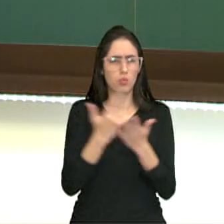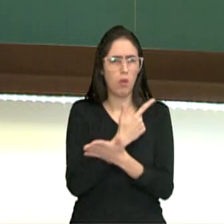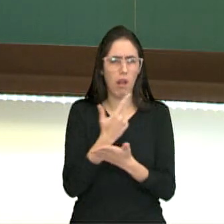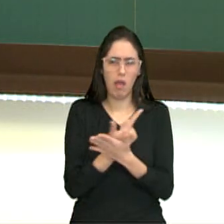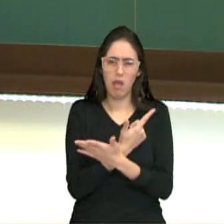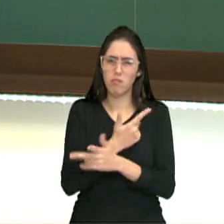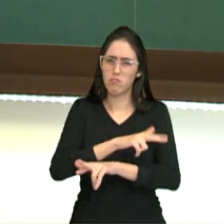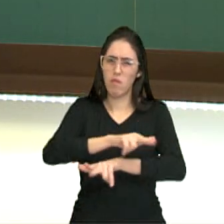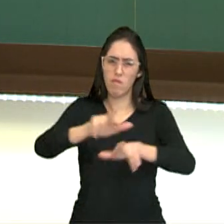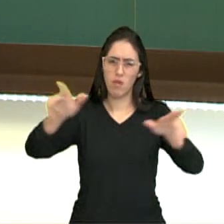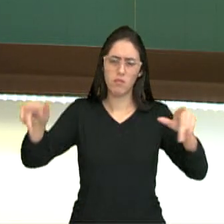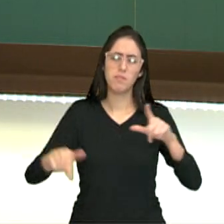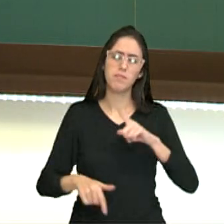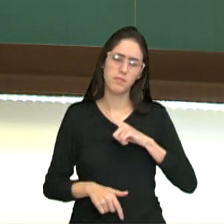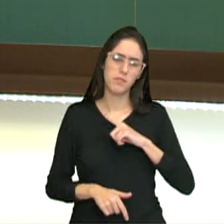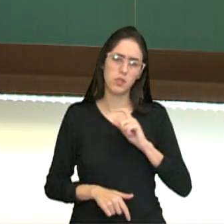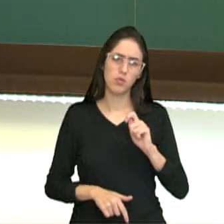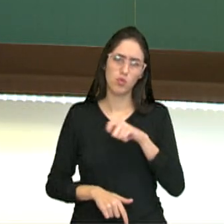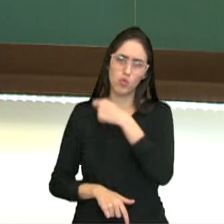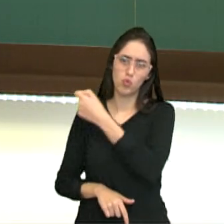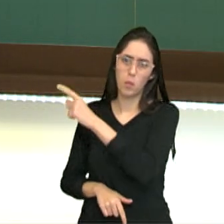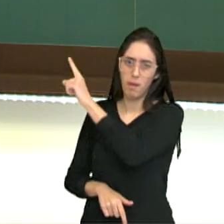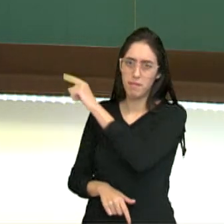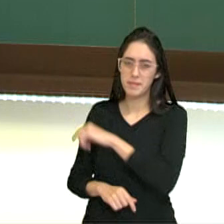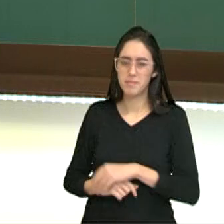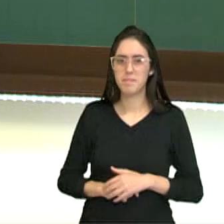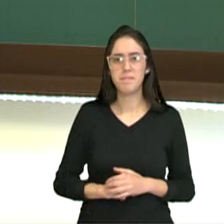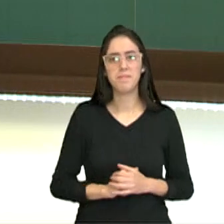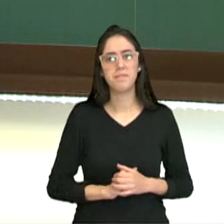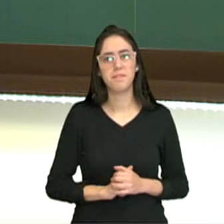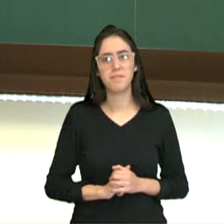sociologia que discutem o tema da indústria cultural.